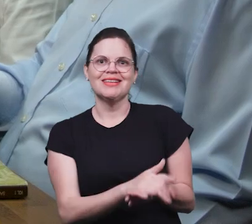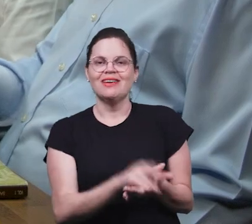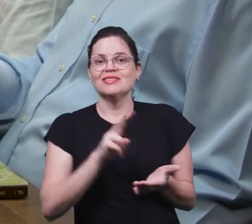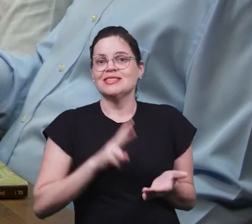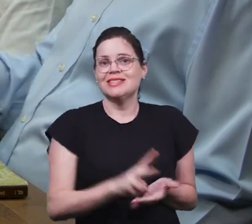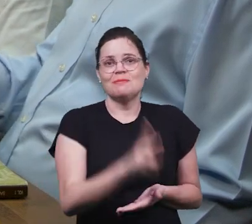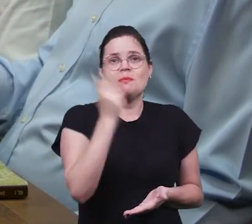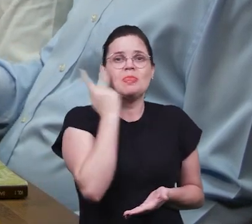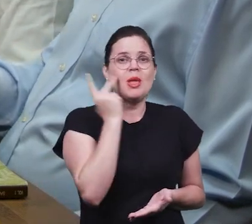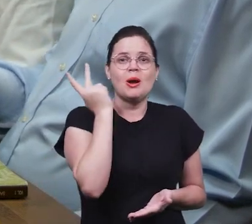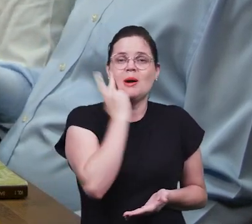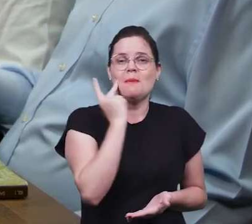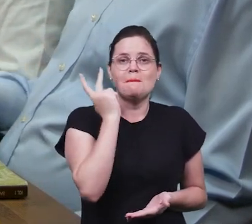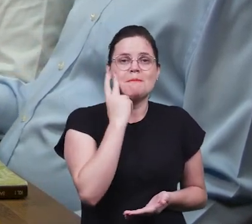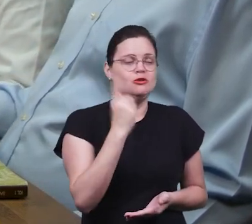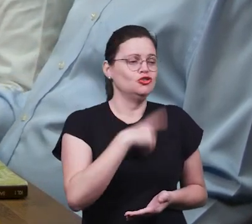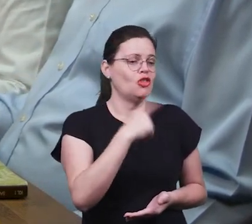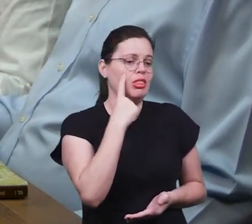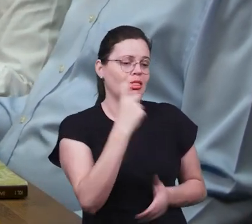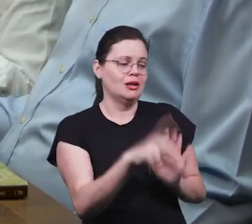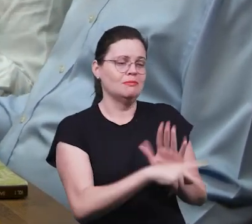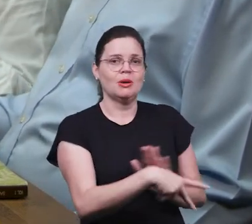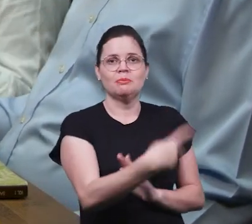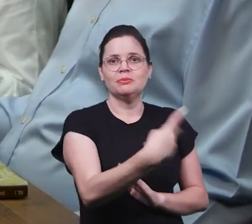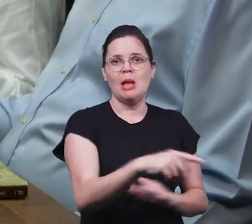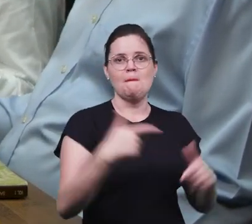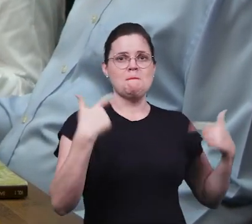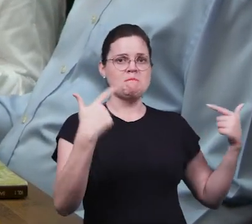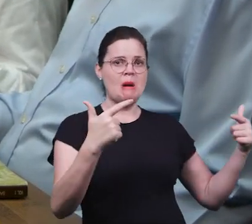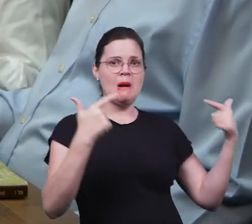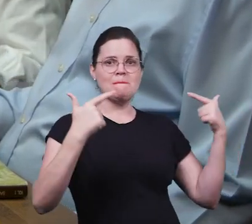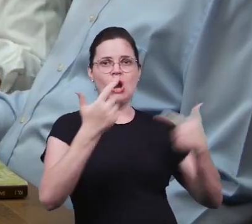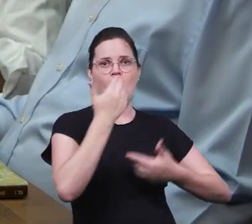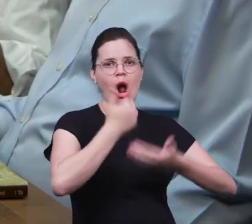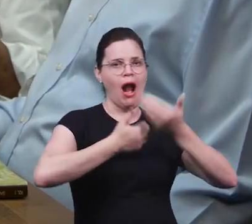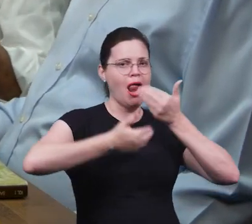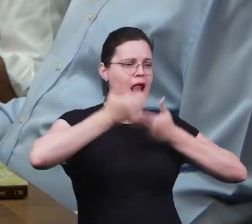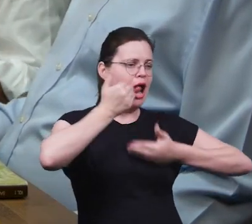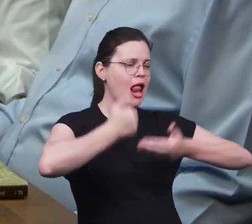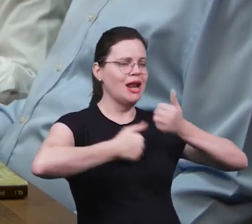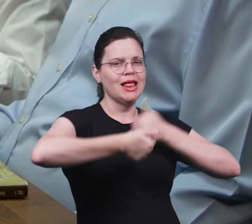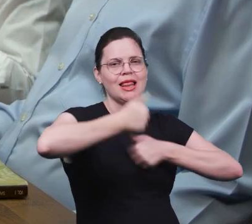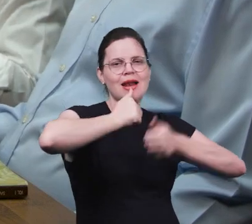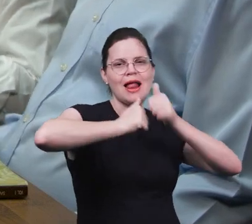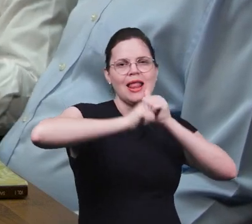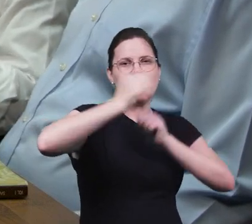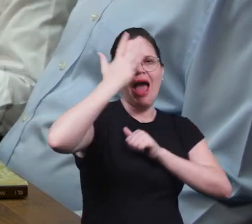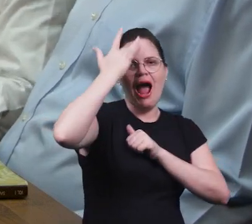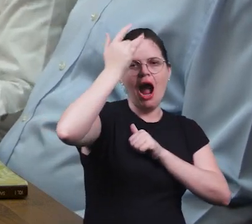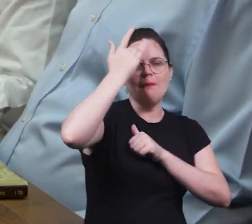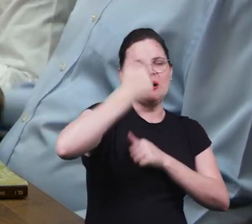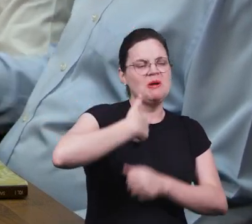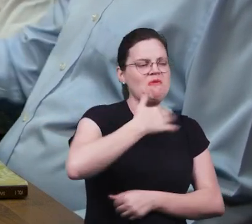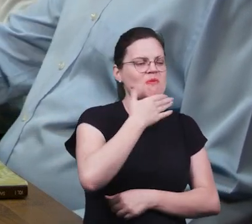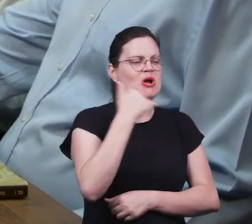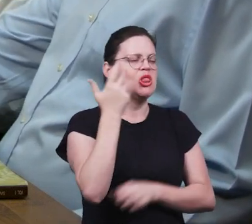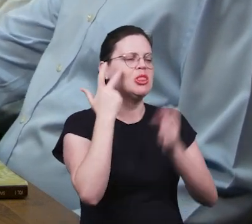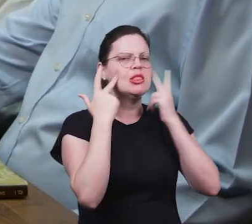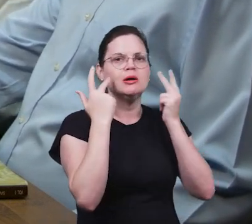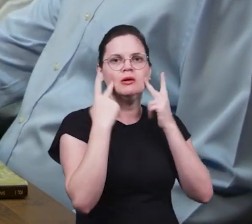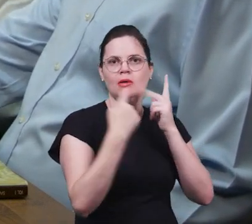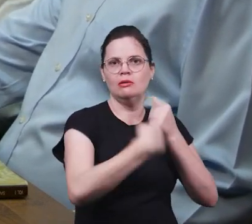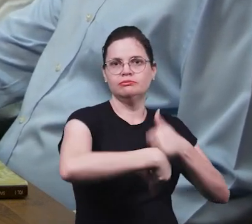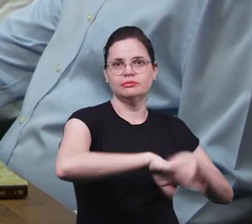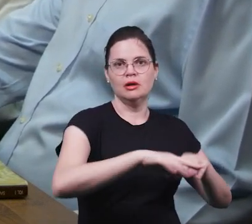segue normalmente. Com seus interesses, seus projetos pessoais. Comamos e bebamos, que amanhã morreremos. É a vida do homem que vai